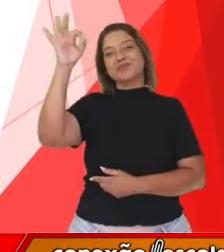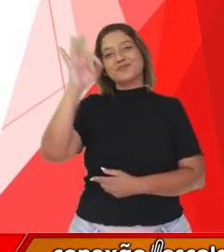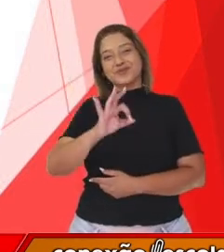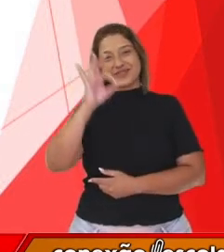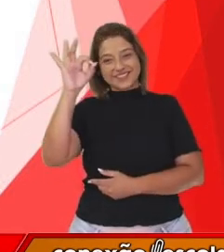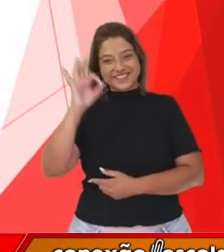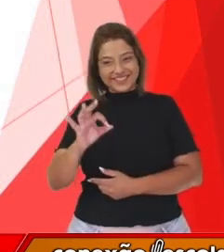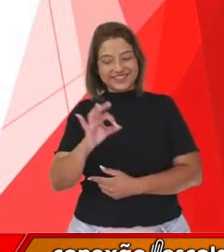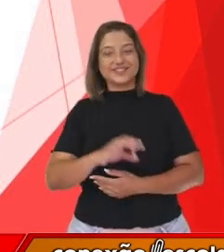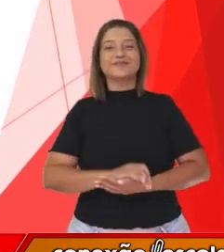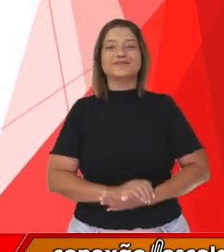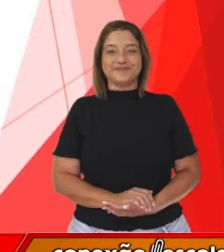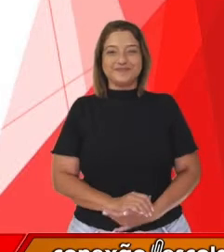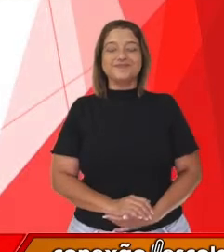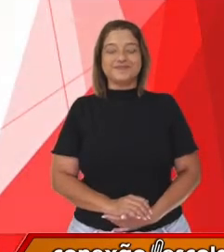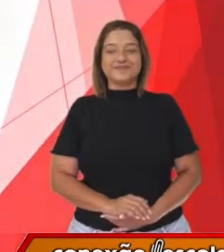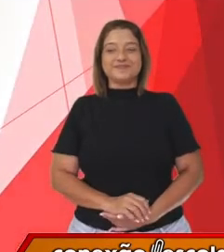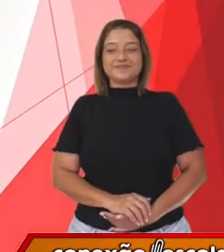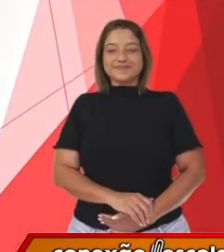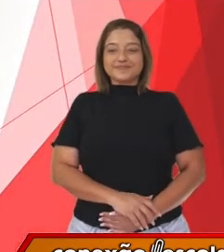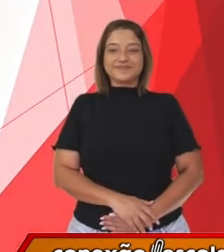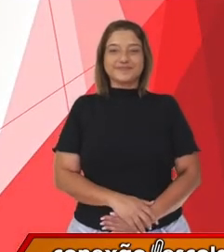50%.